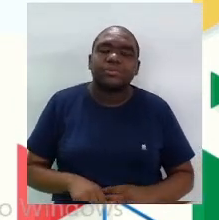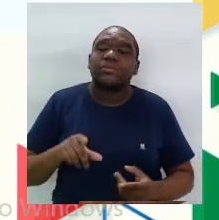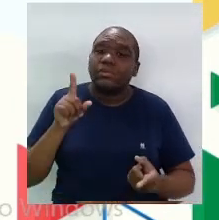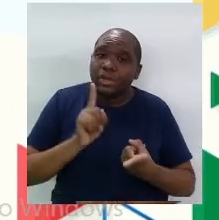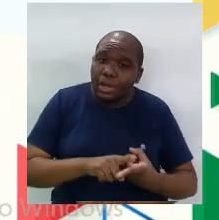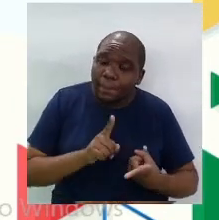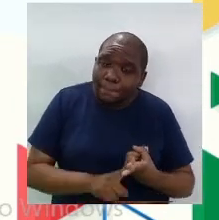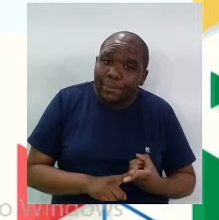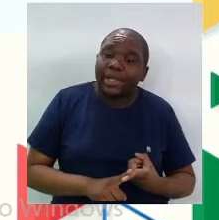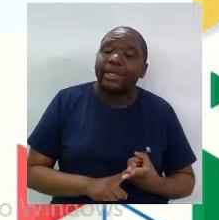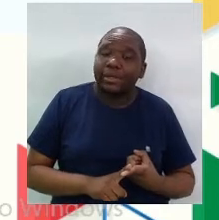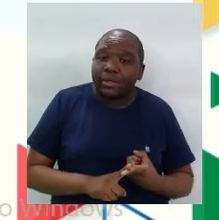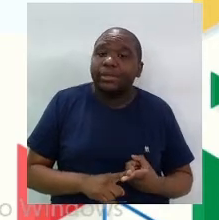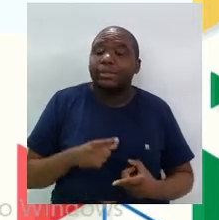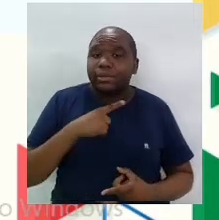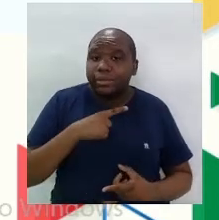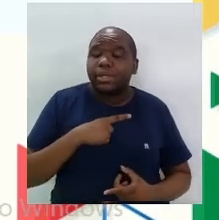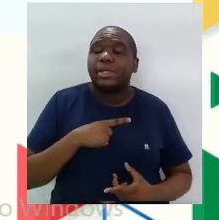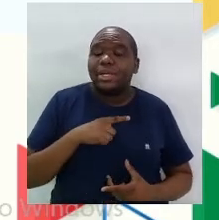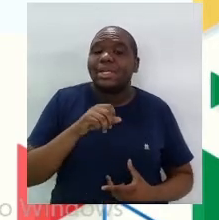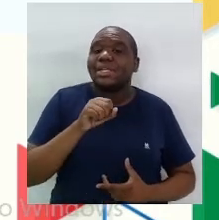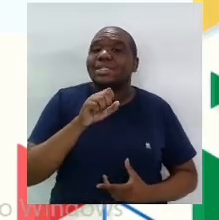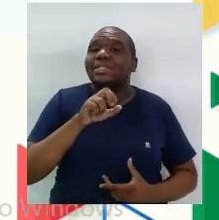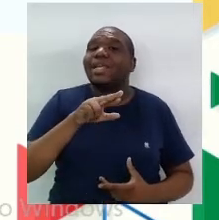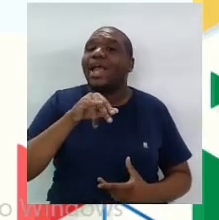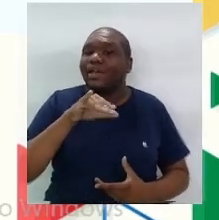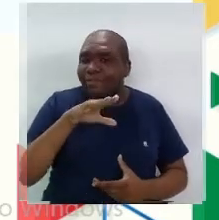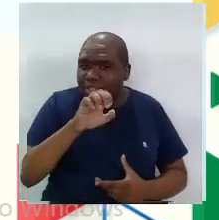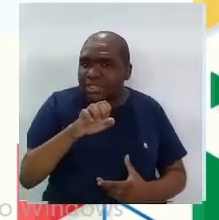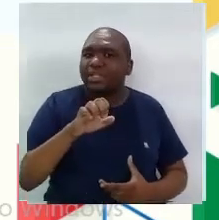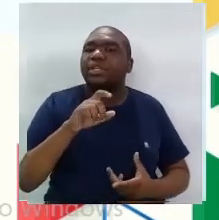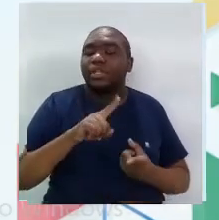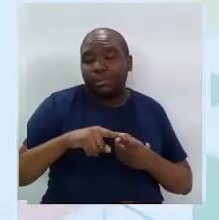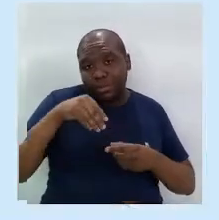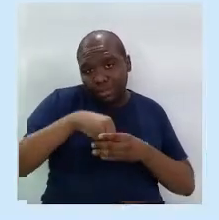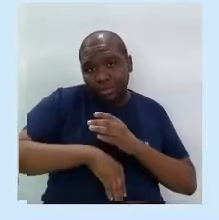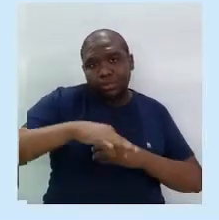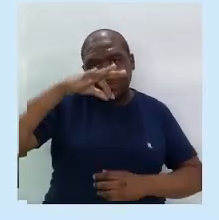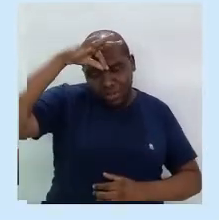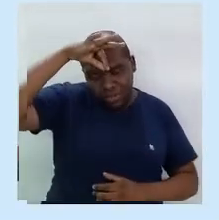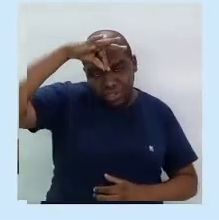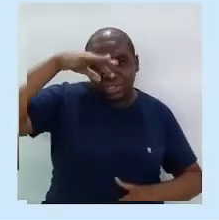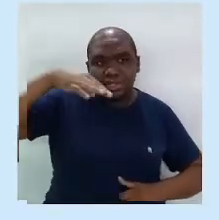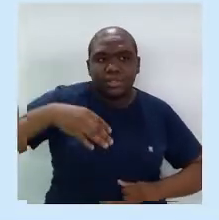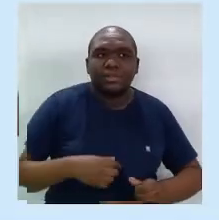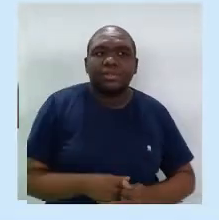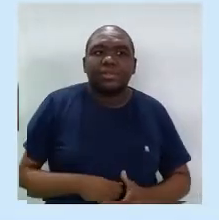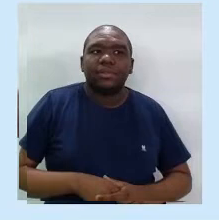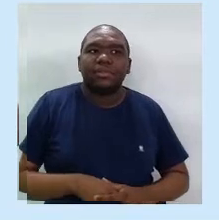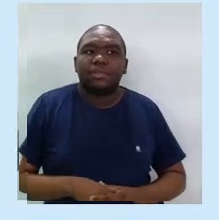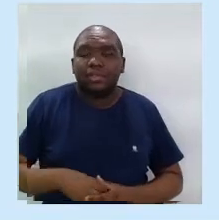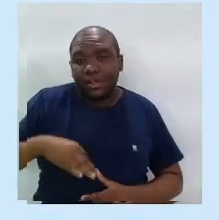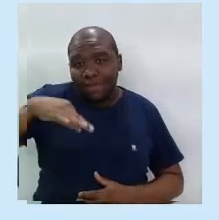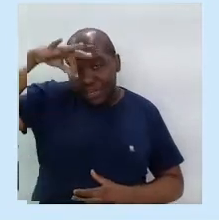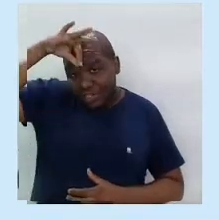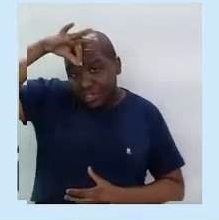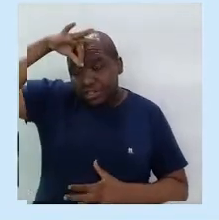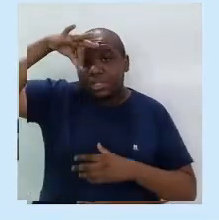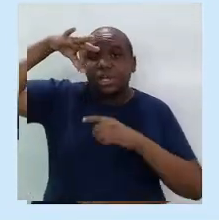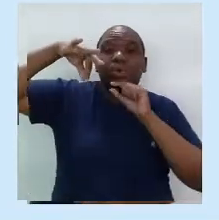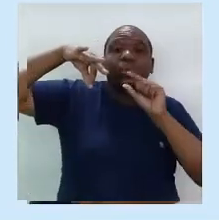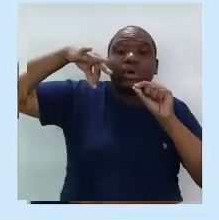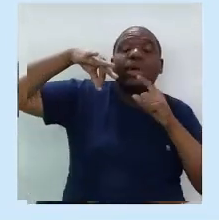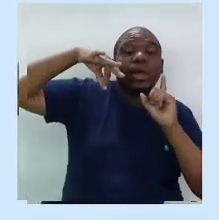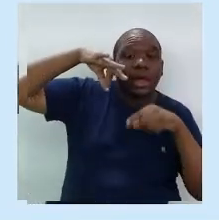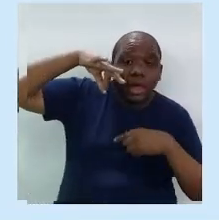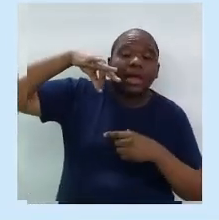útero também é chamado de cérvix, abre-se também na vagina. A vagina, na realidade, ela vai